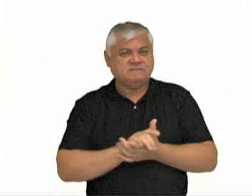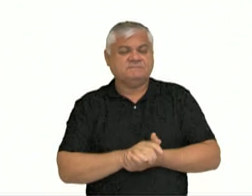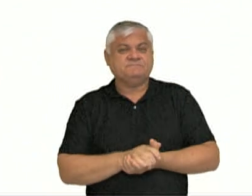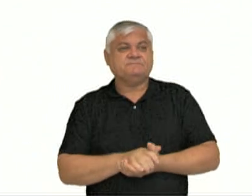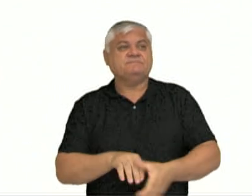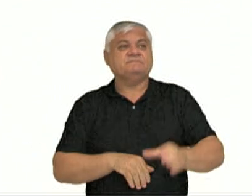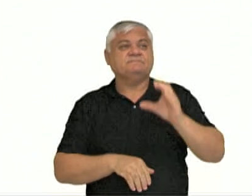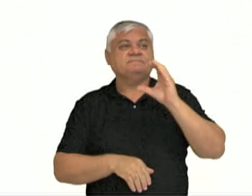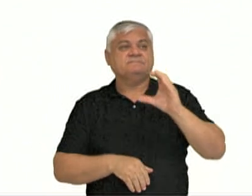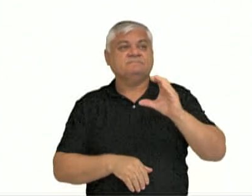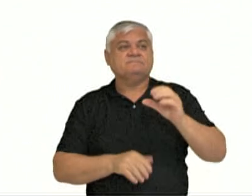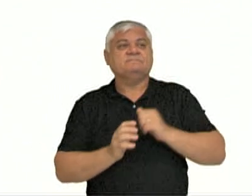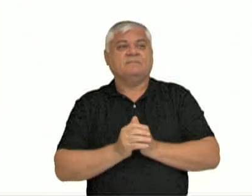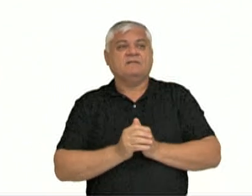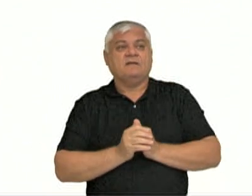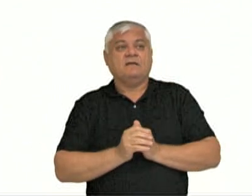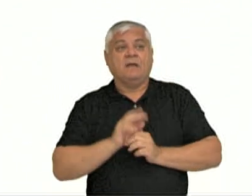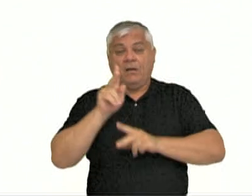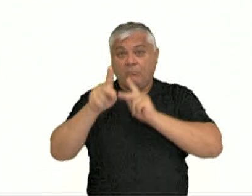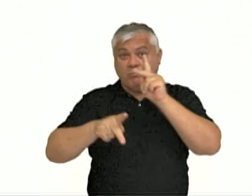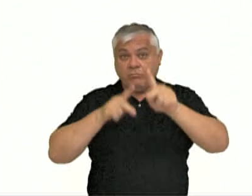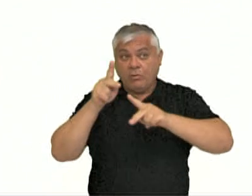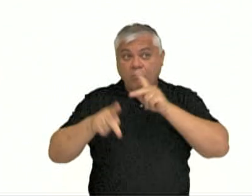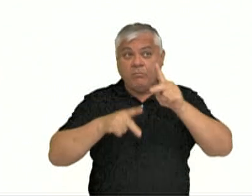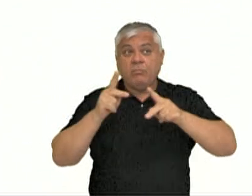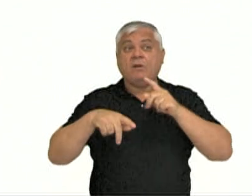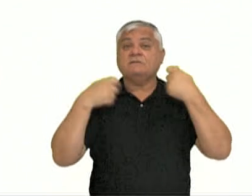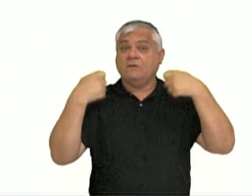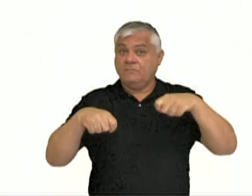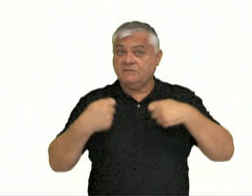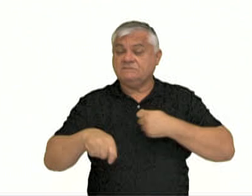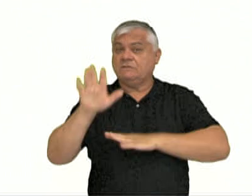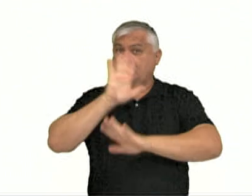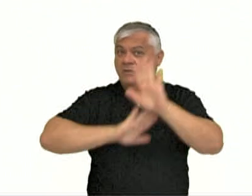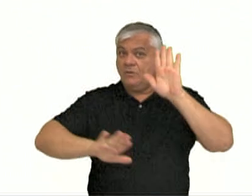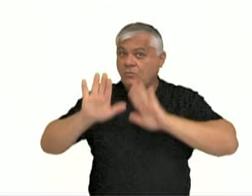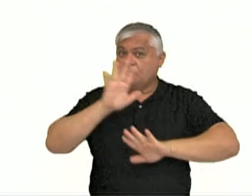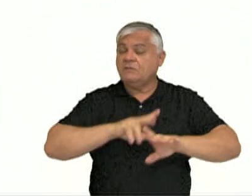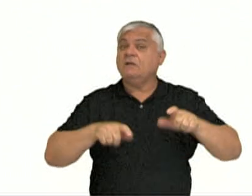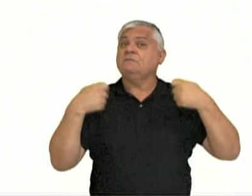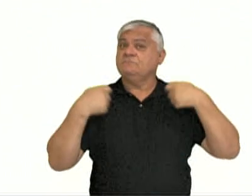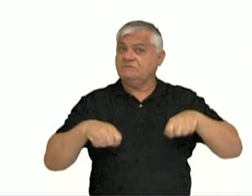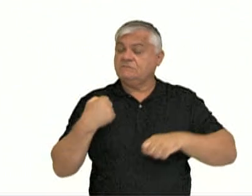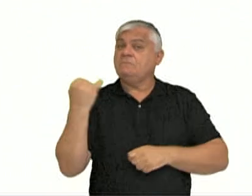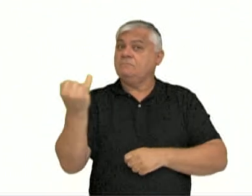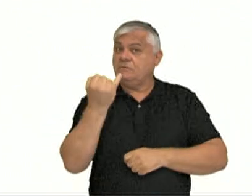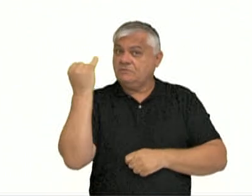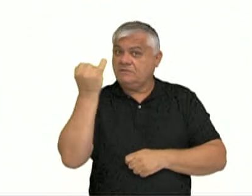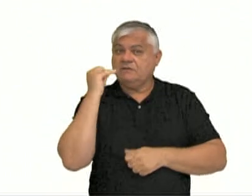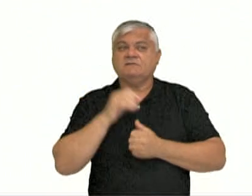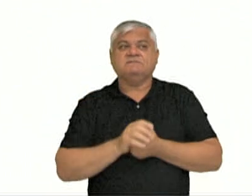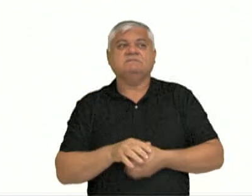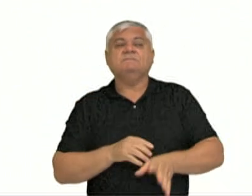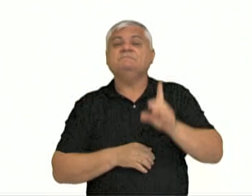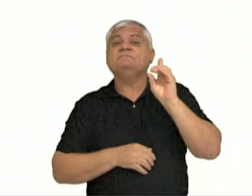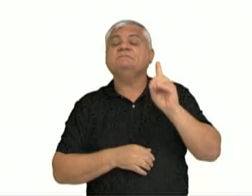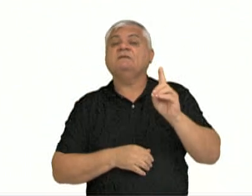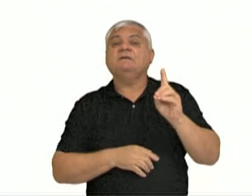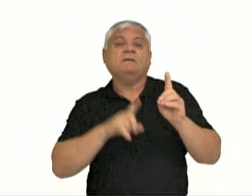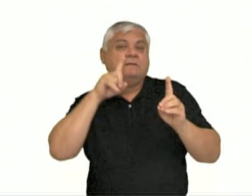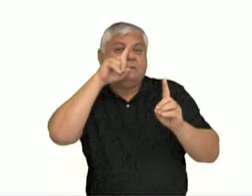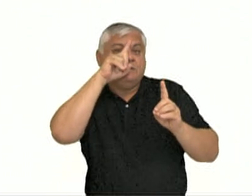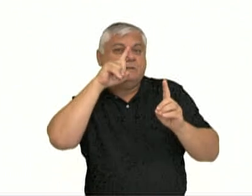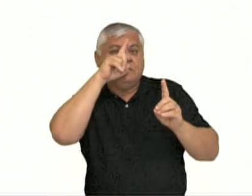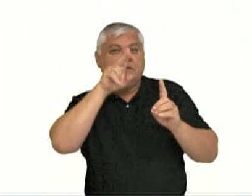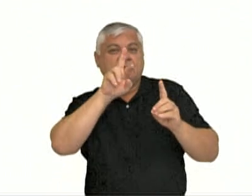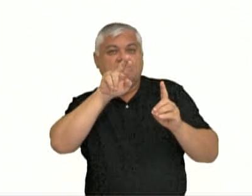letra C, é imprescindível que a população tome as medidas de prevenção? Na letra D, o risco